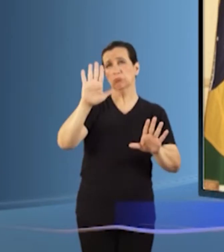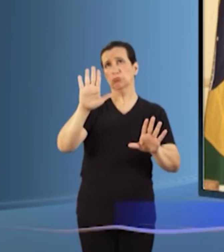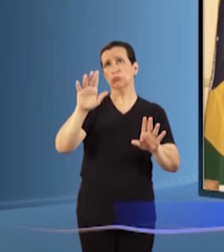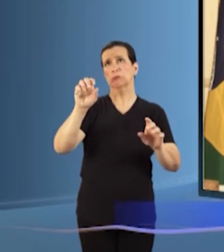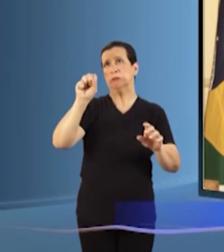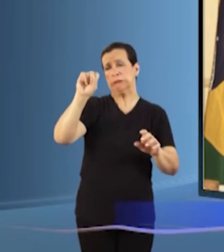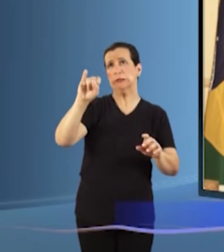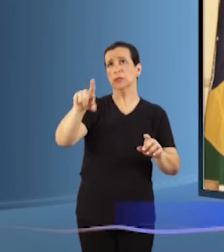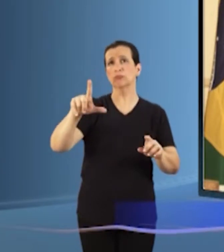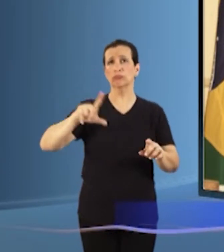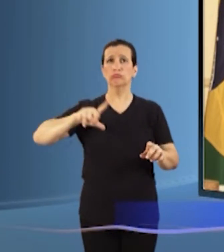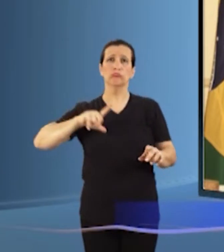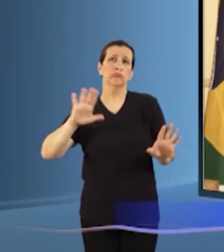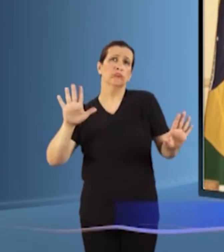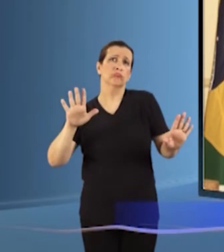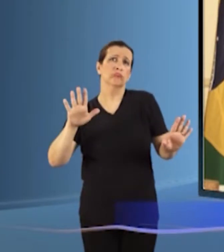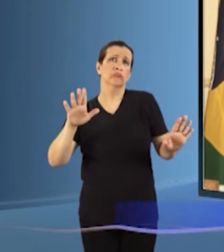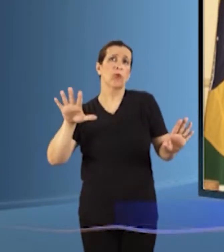ela esteja,